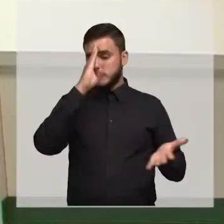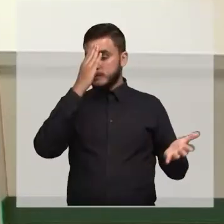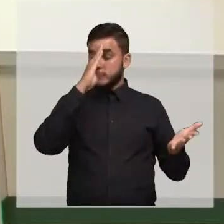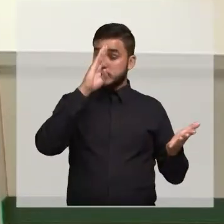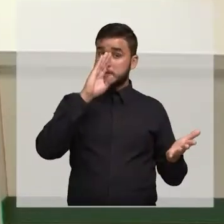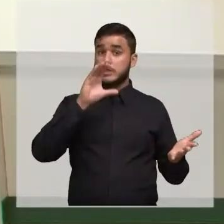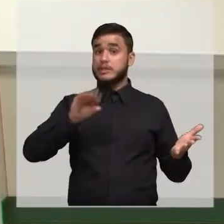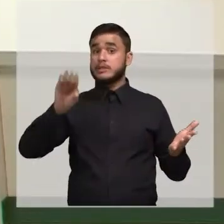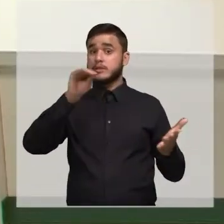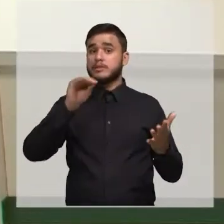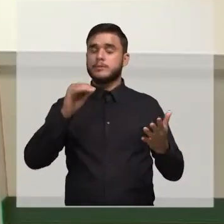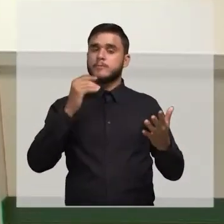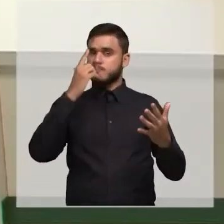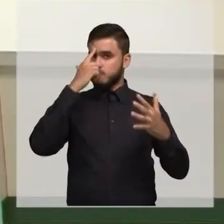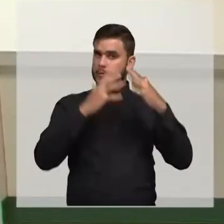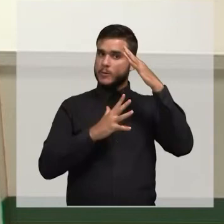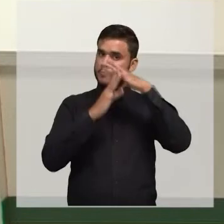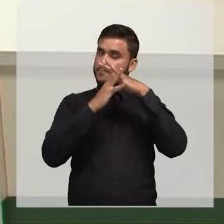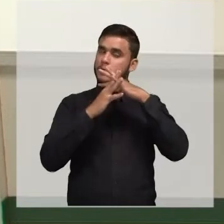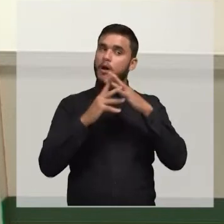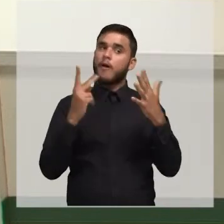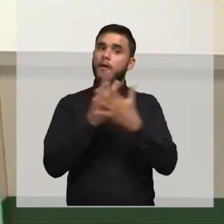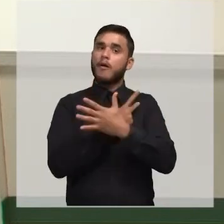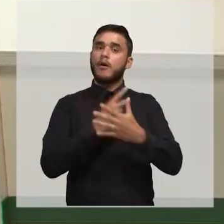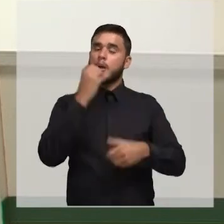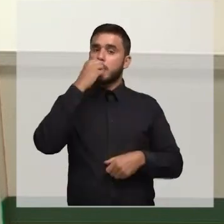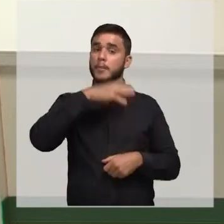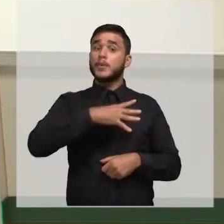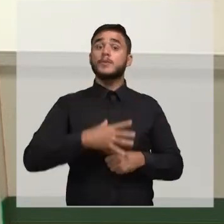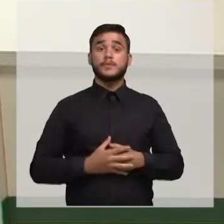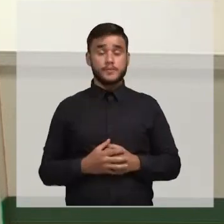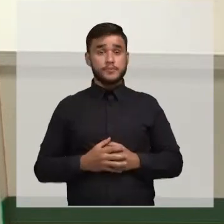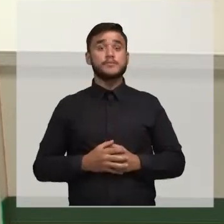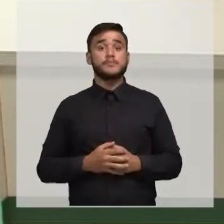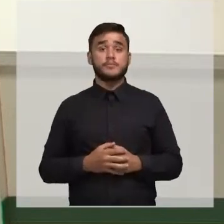do Ciro. Por exemplo, dizem que essa aliança não foi fechada porque o Ciro, essa semana,